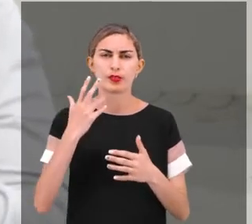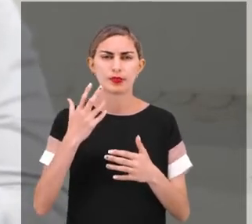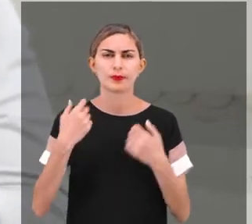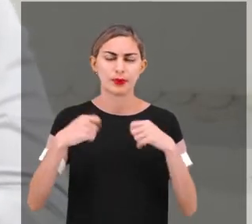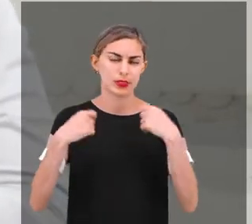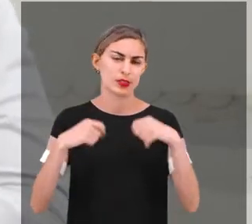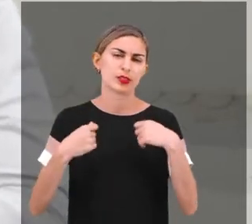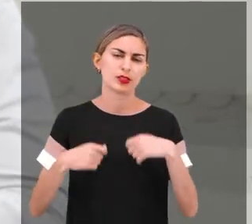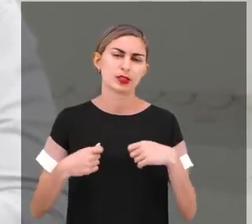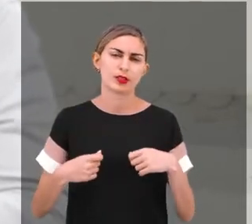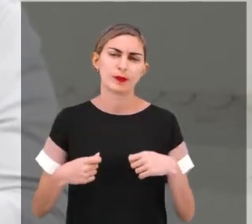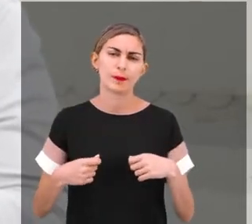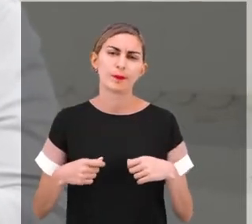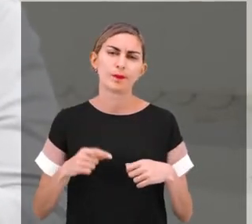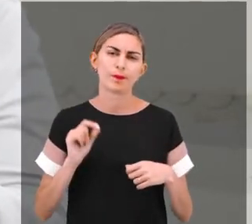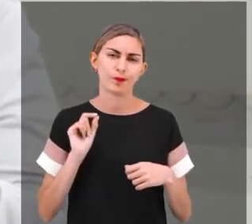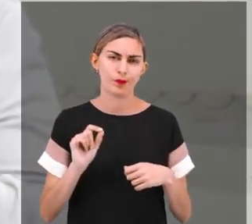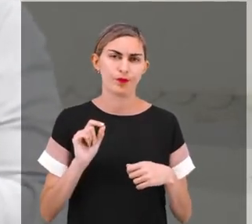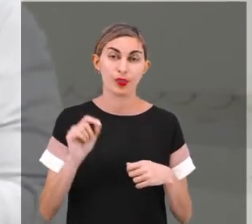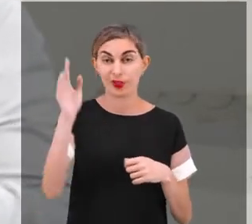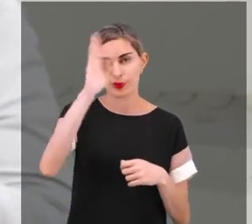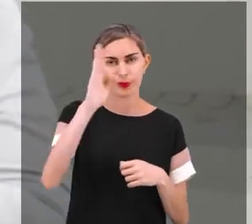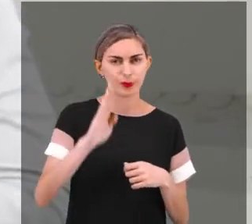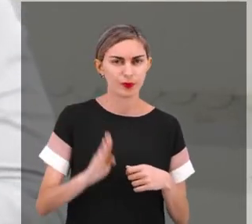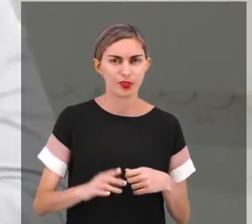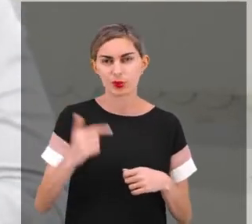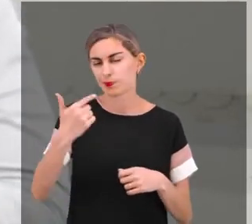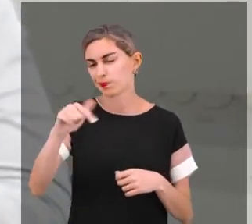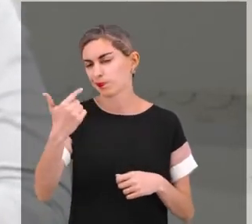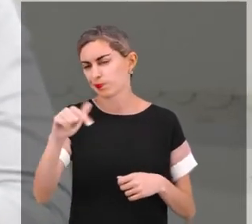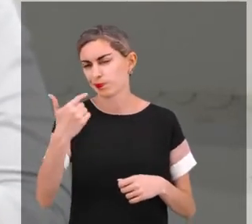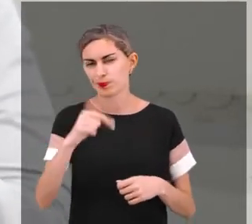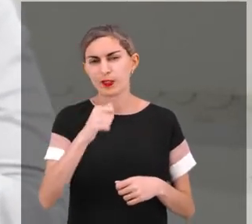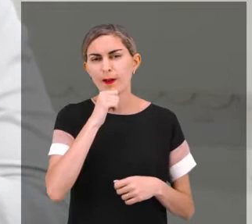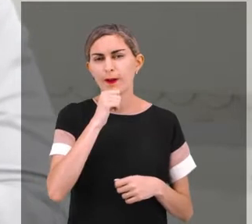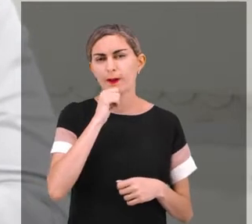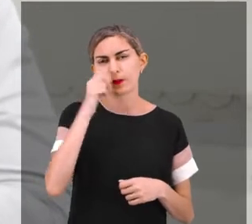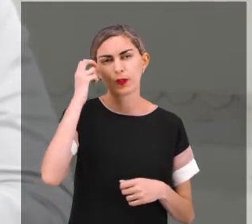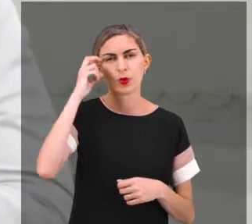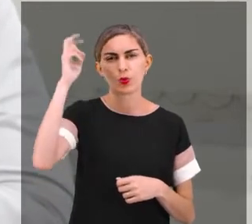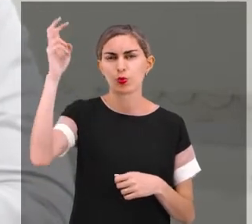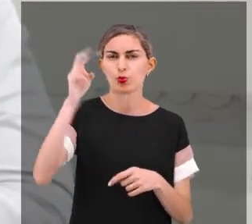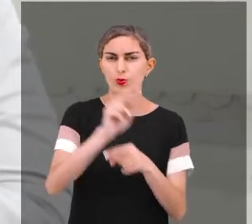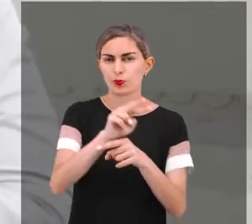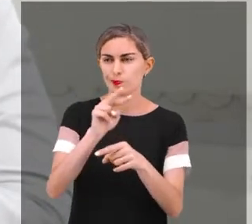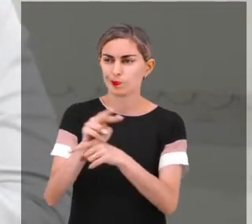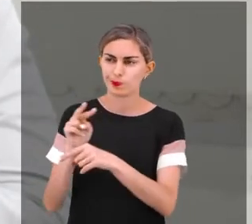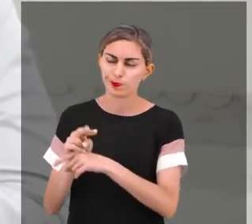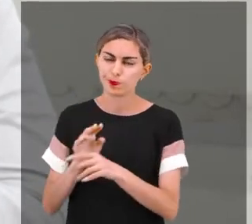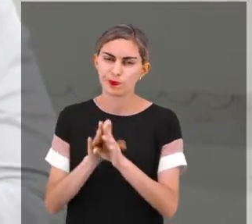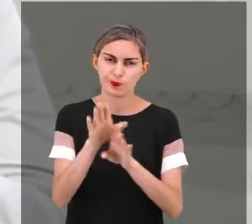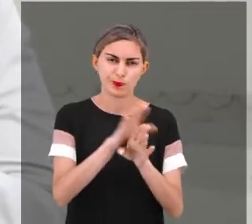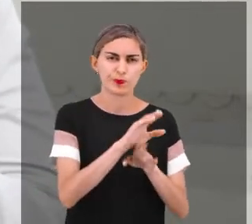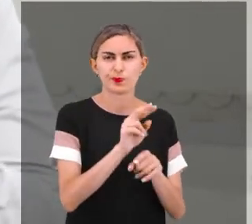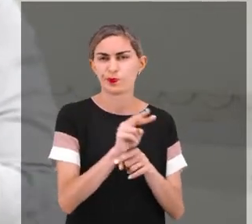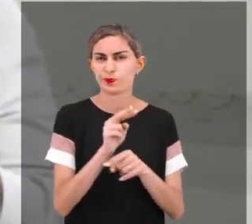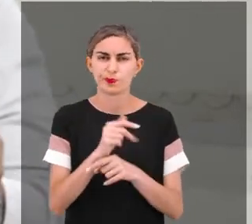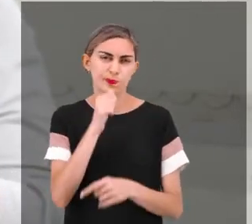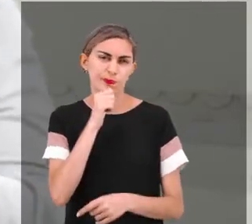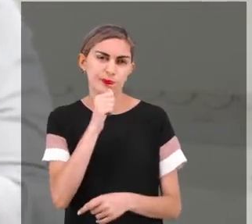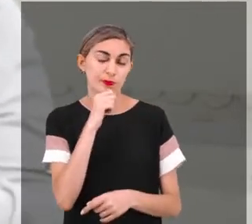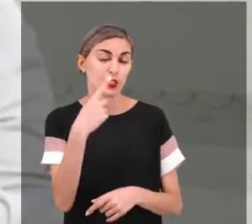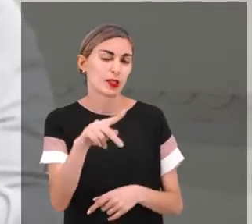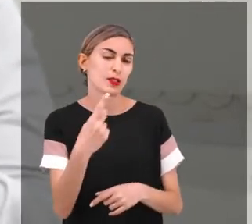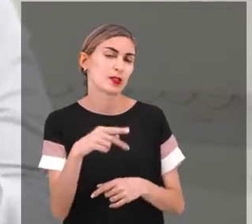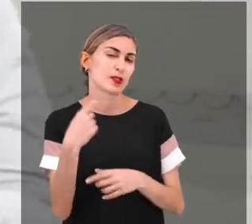deve acontecer porque no Brasil nós não temos ainda a cultura da prevenção, não é? Então, esse